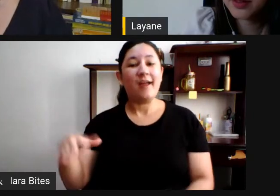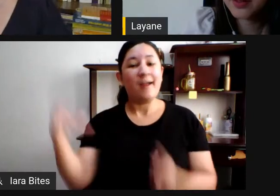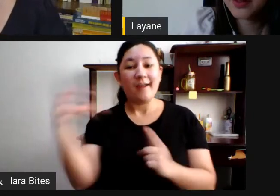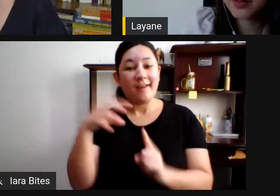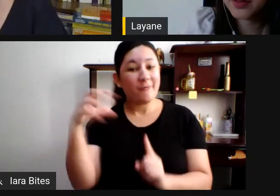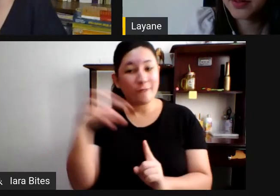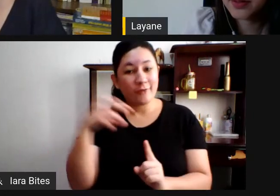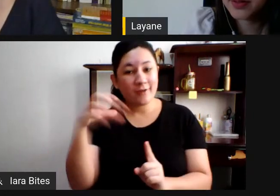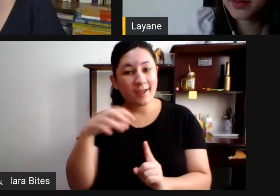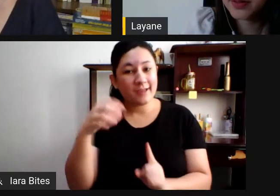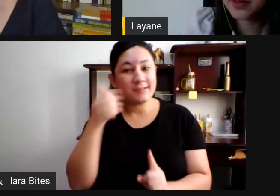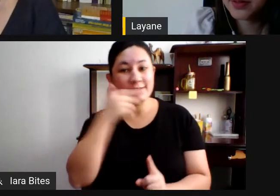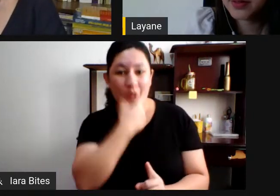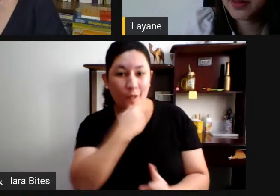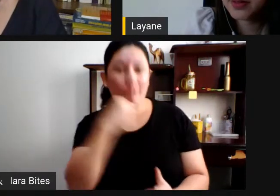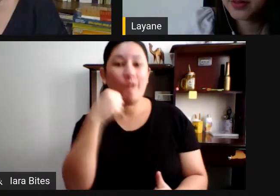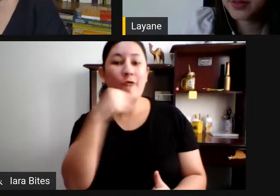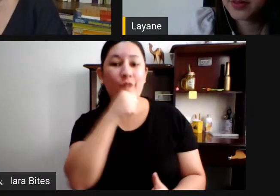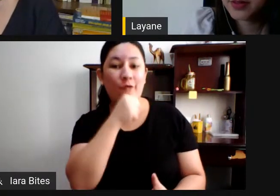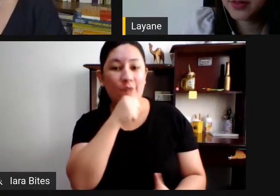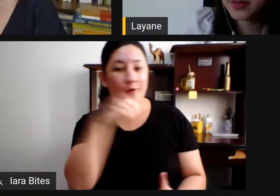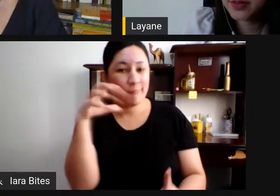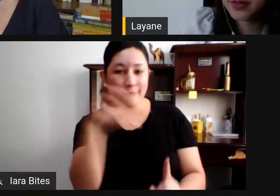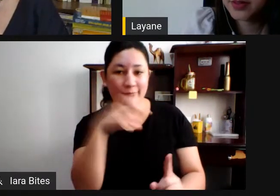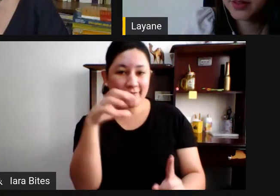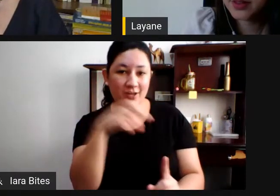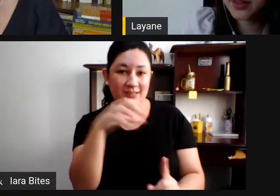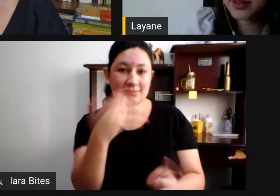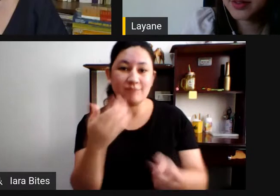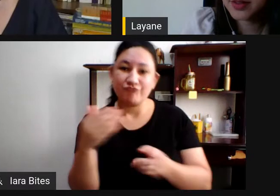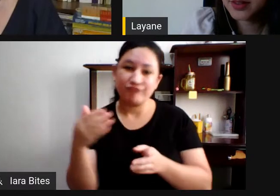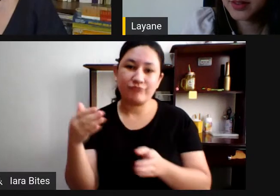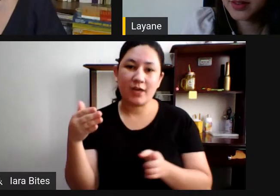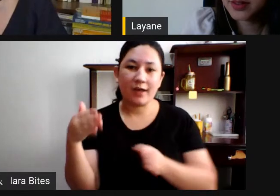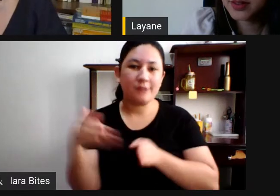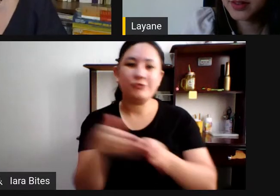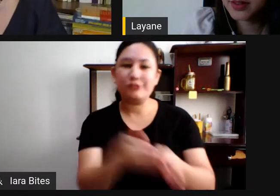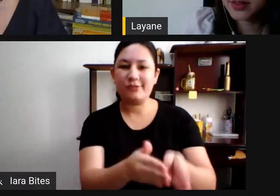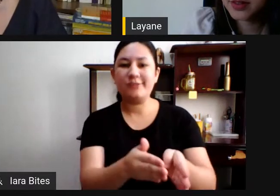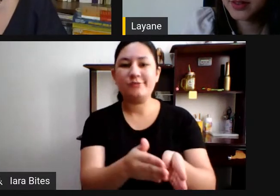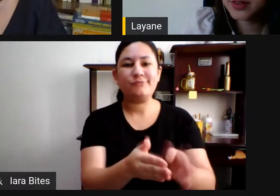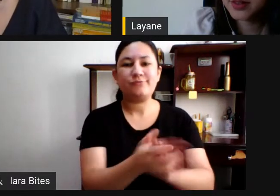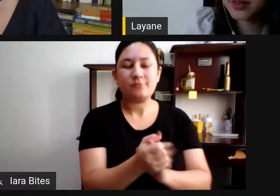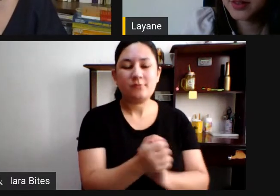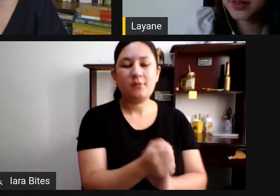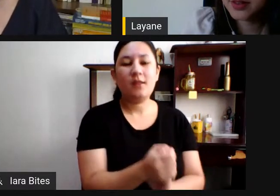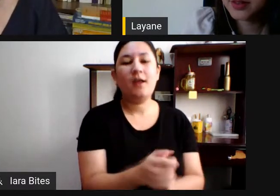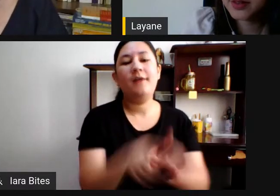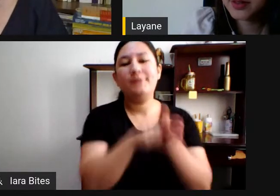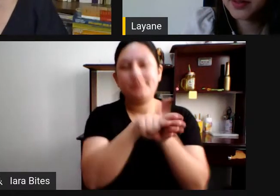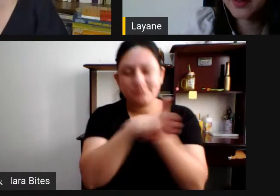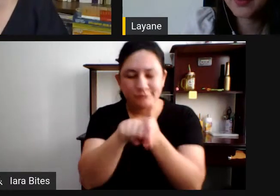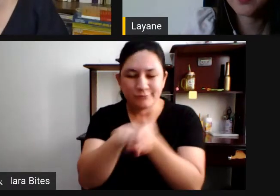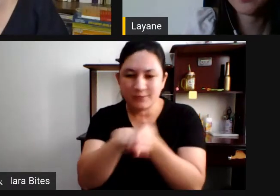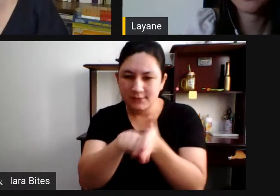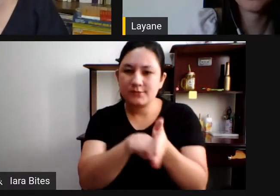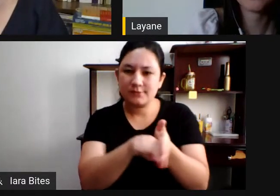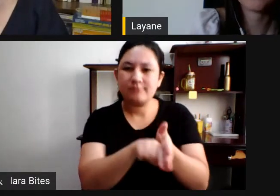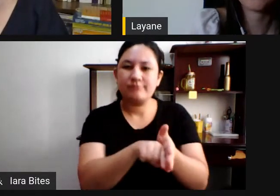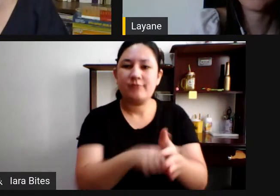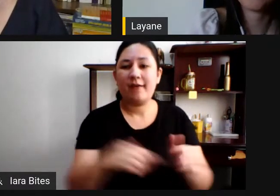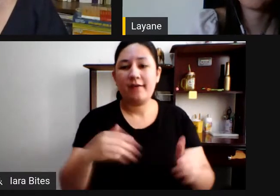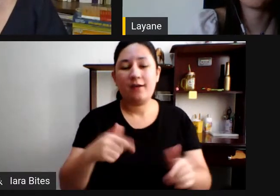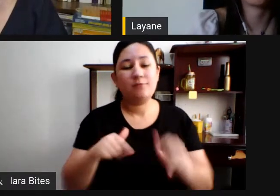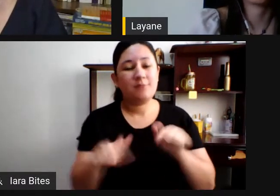a buscar a direção na pesquisa buscar o trabalho dele como pesquisador ele lembra